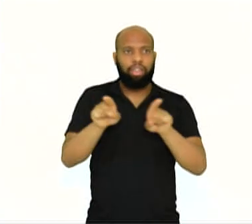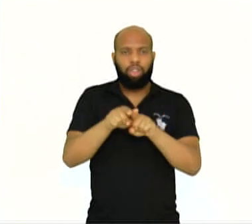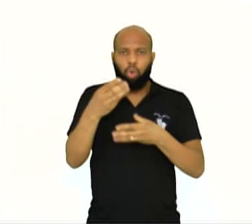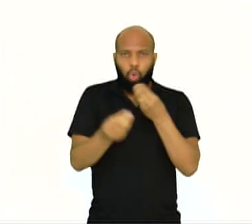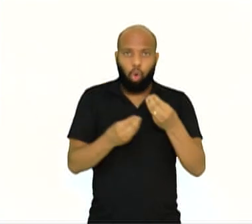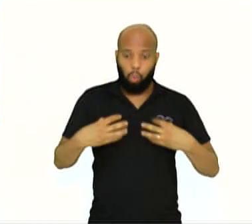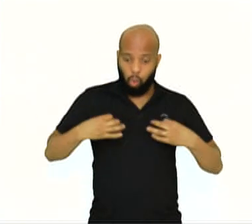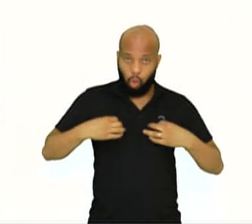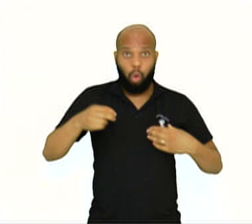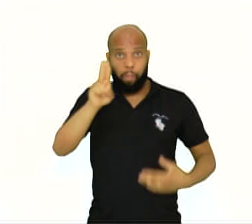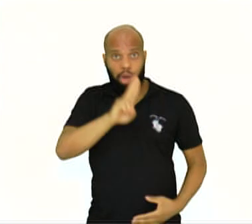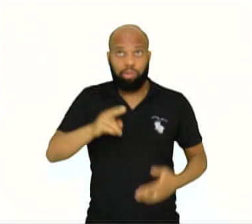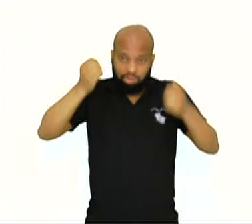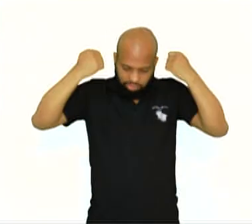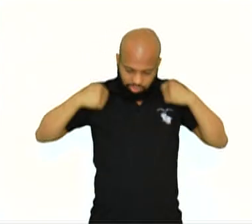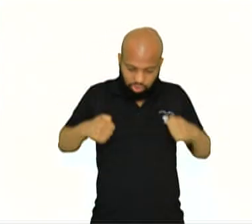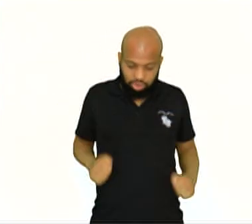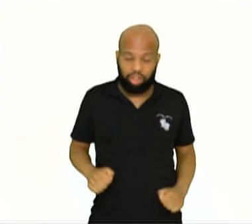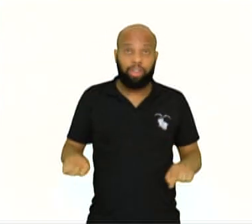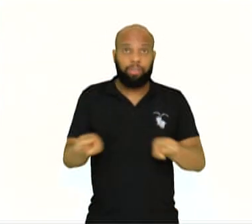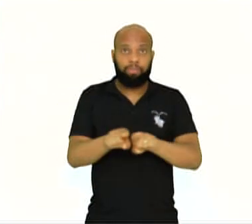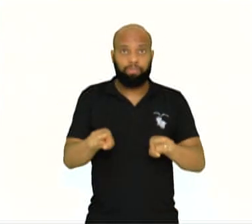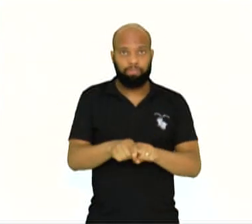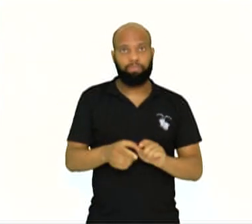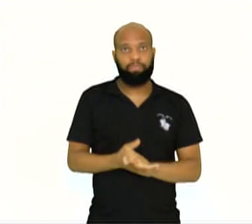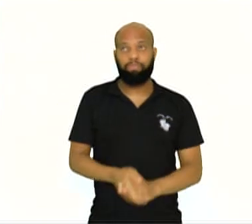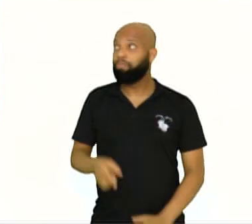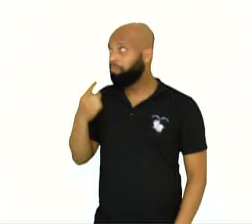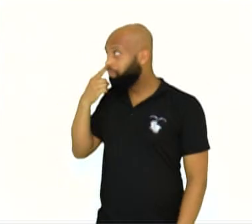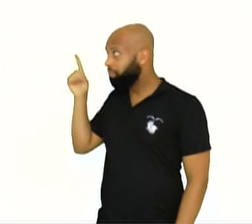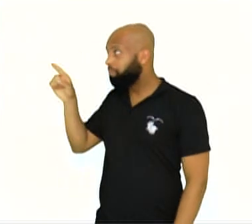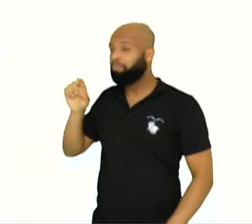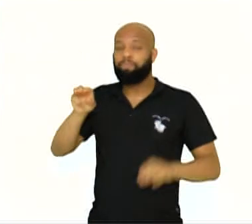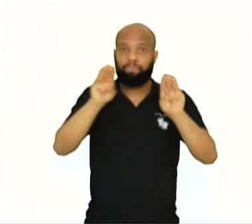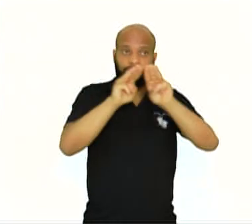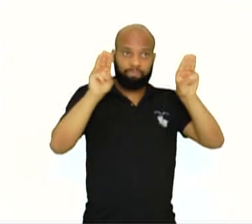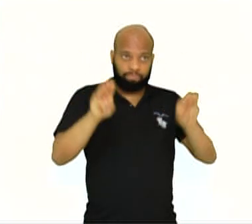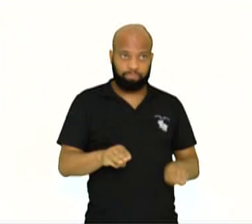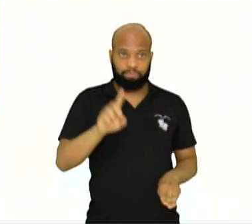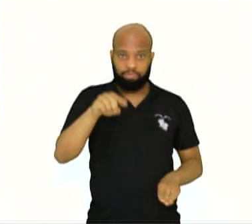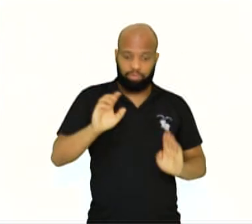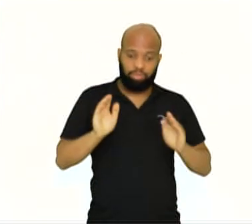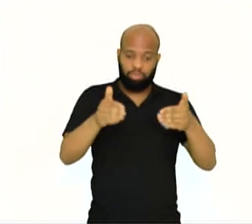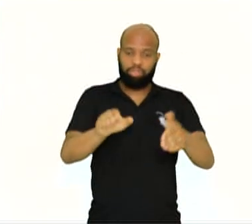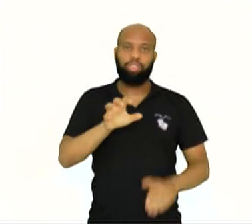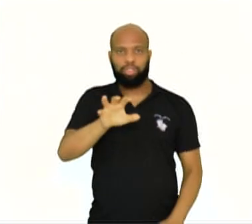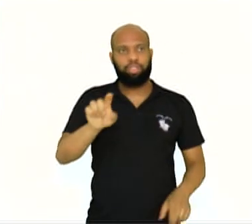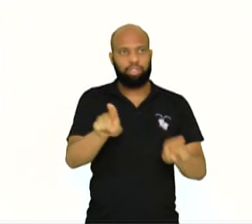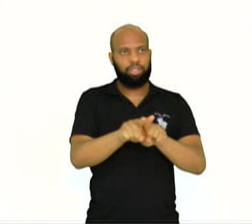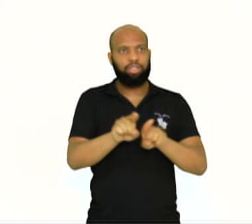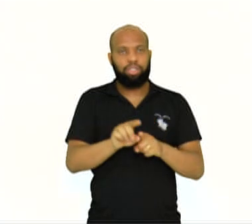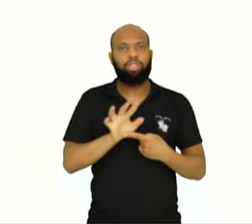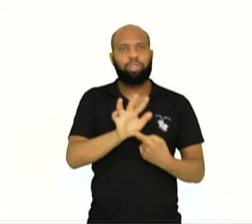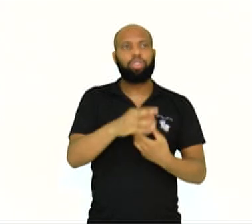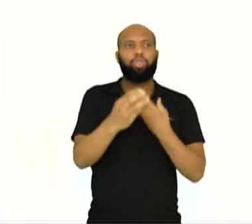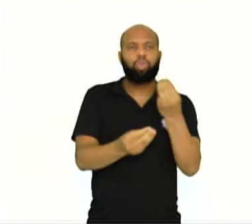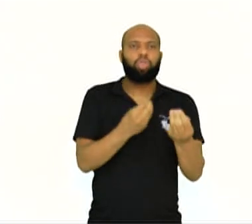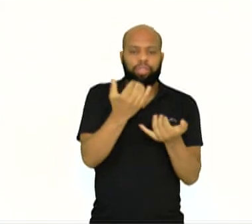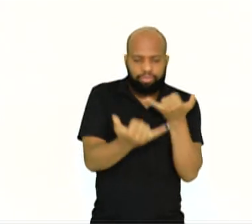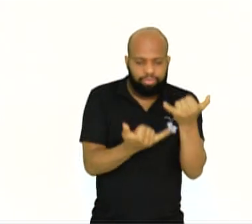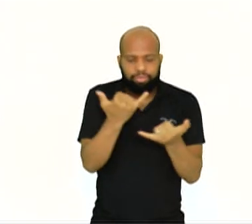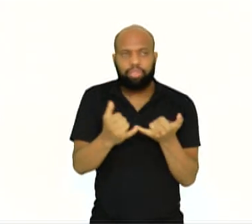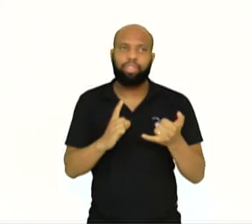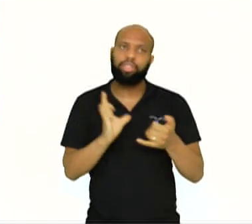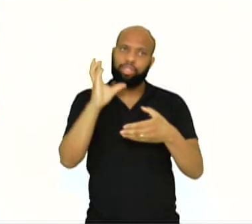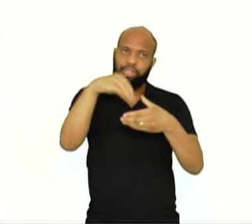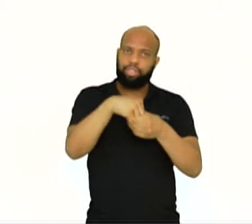se vestiam. E aqui nessa parte do museu, ela está realmente destinada para isso, para mostrar como esses brinquedos eles